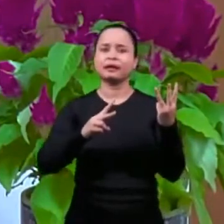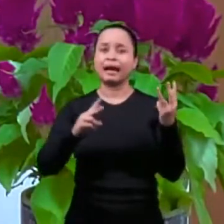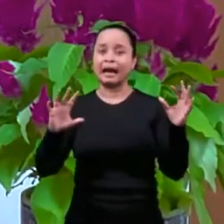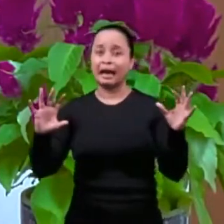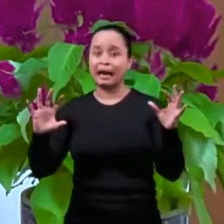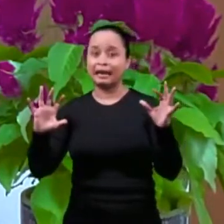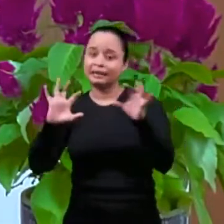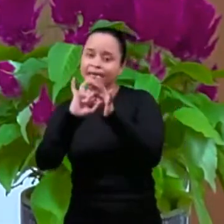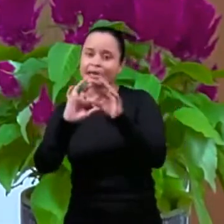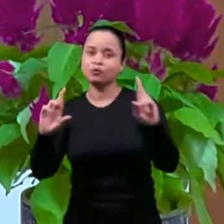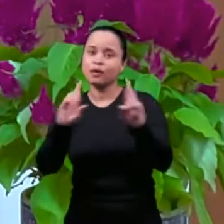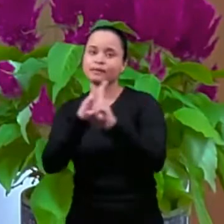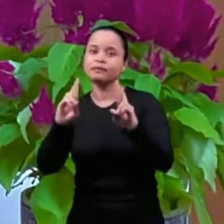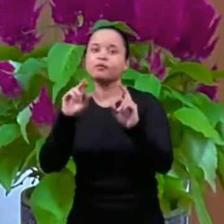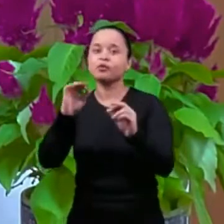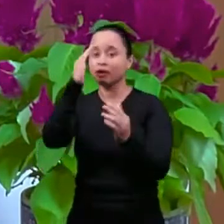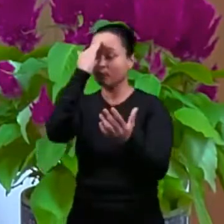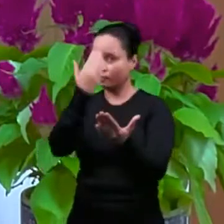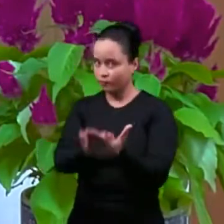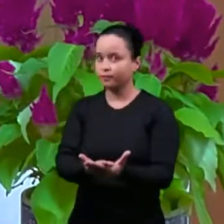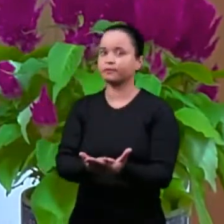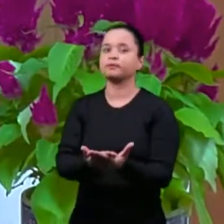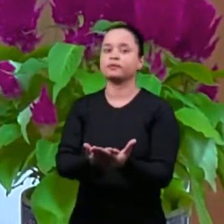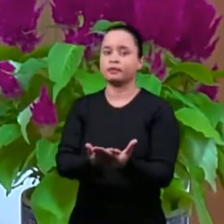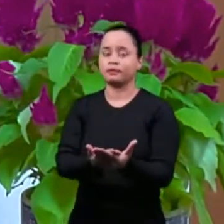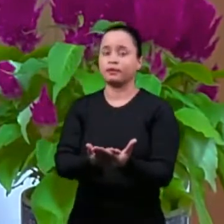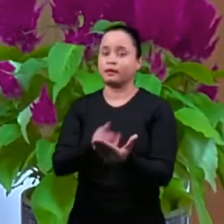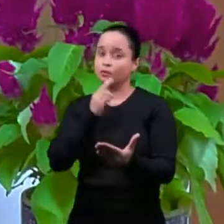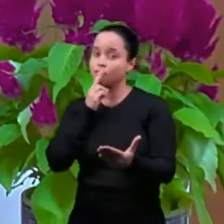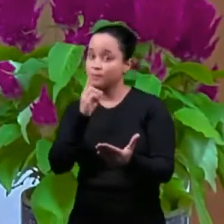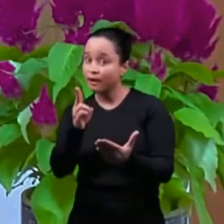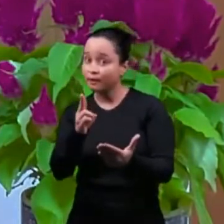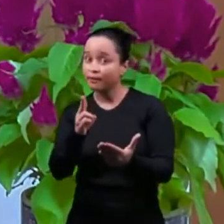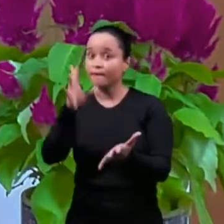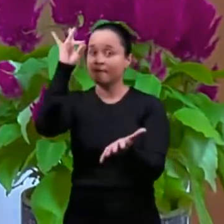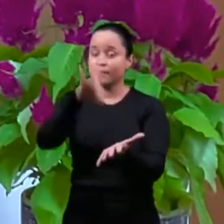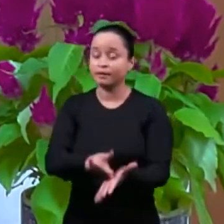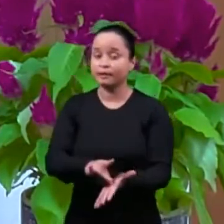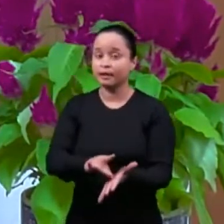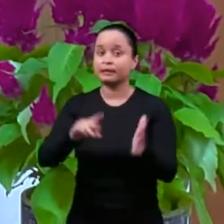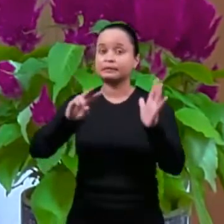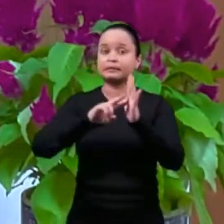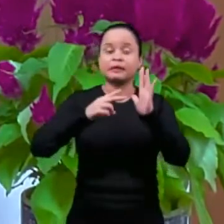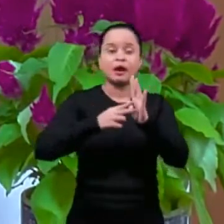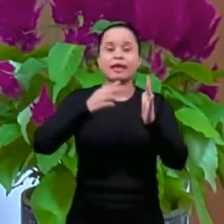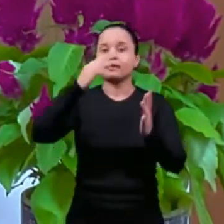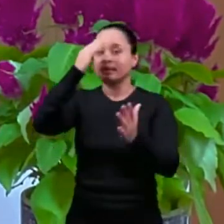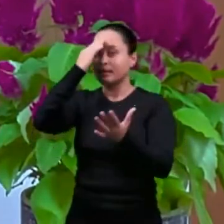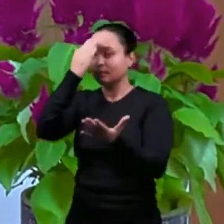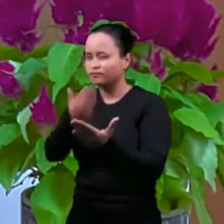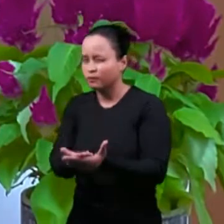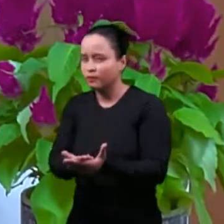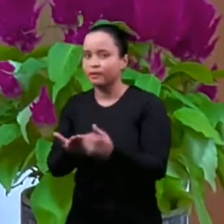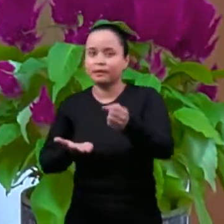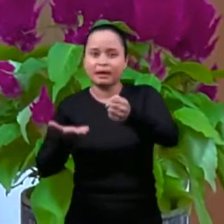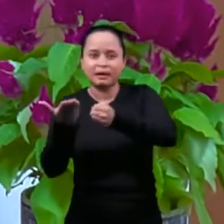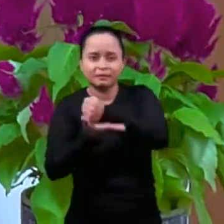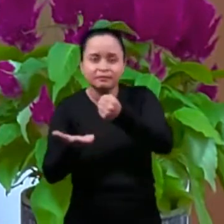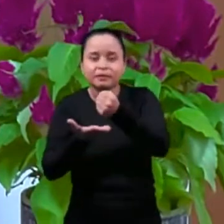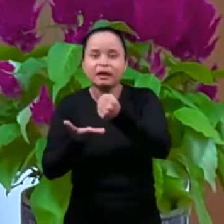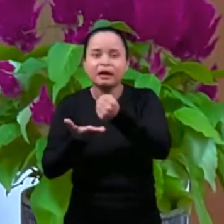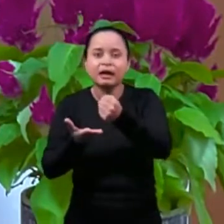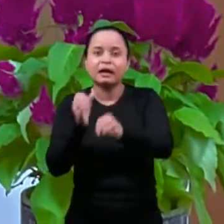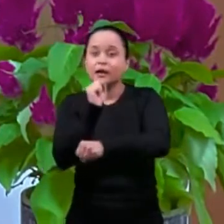Então, verdade era confiança, era fundamento, era